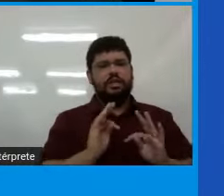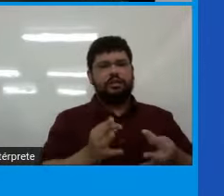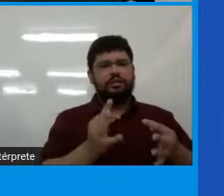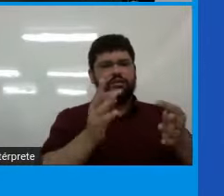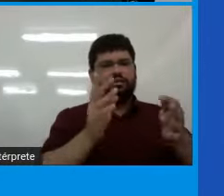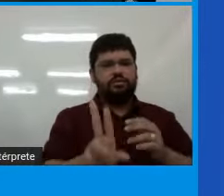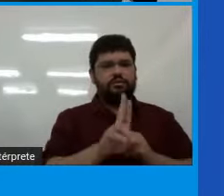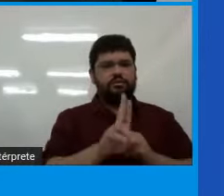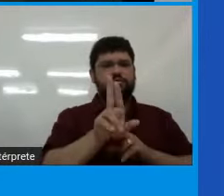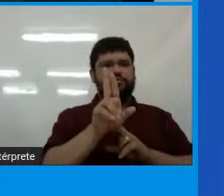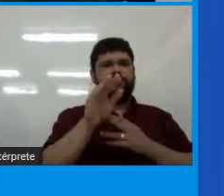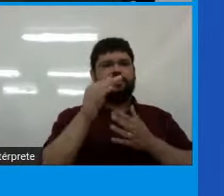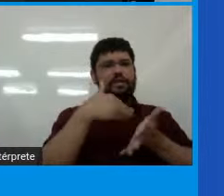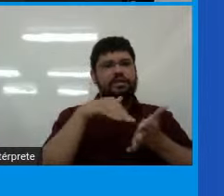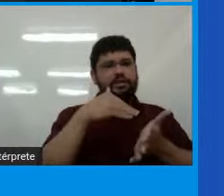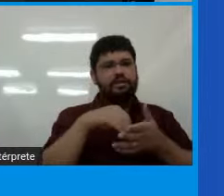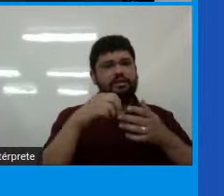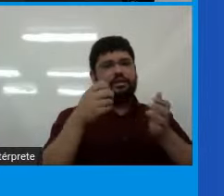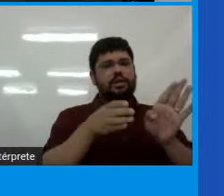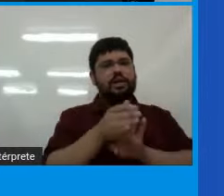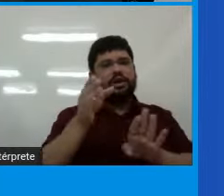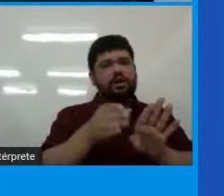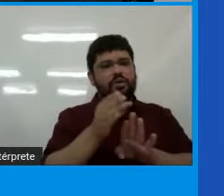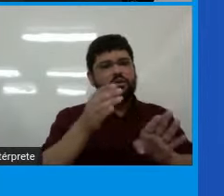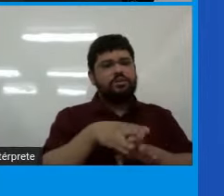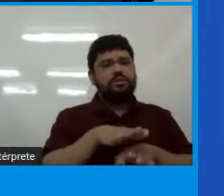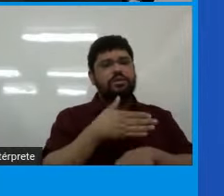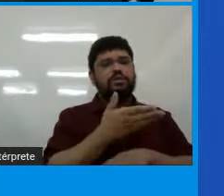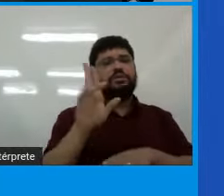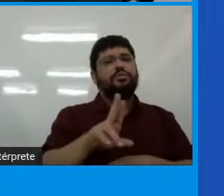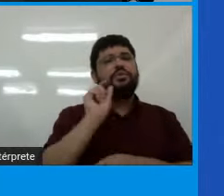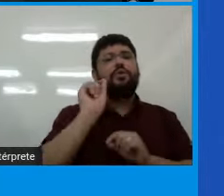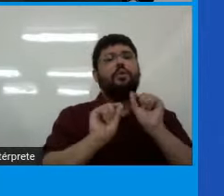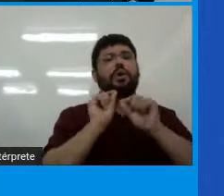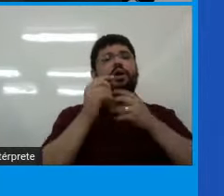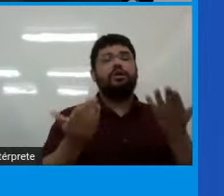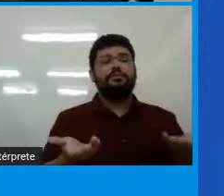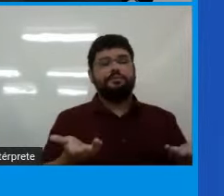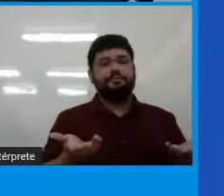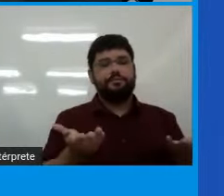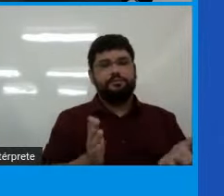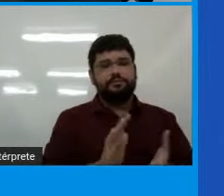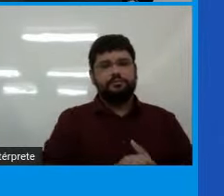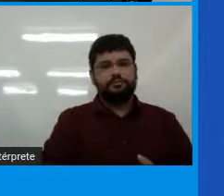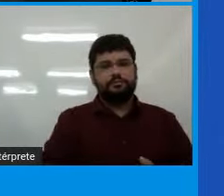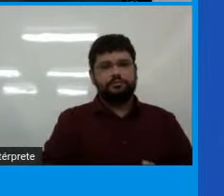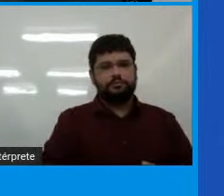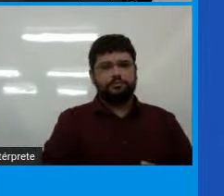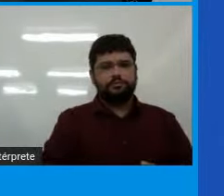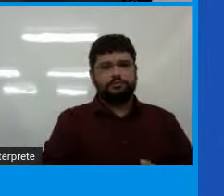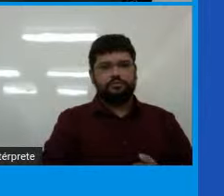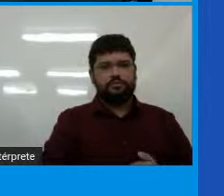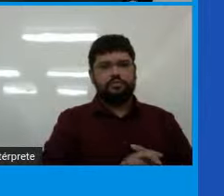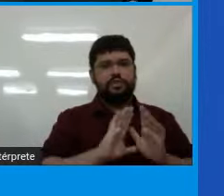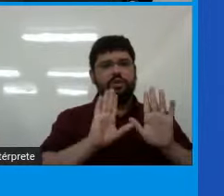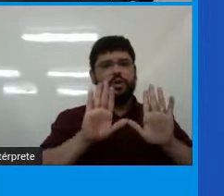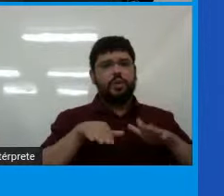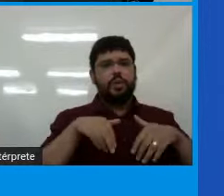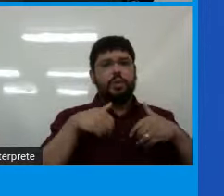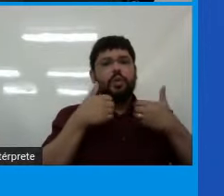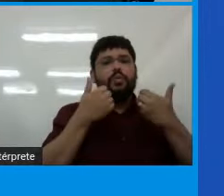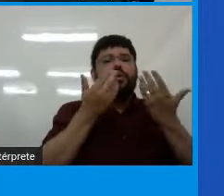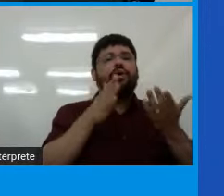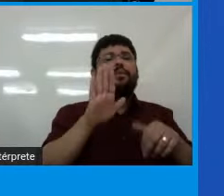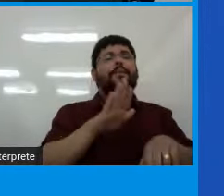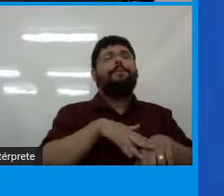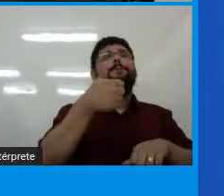ela disponibiliza, o que ela orienta para você trabalhar. Outra coisa é, de fato, qual é o mais adequado para eu